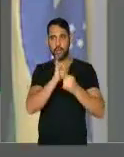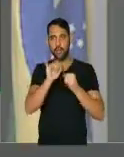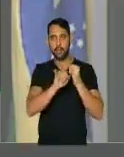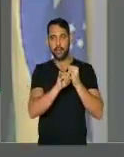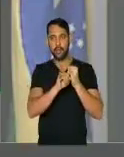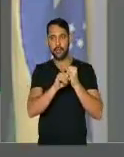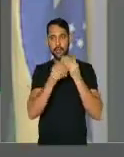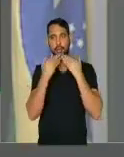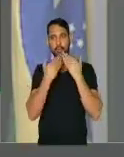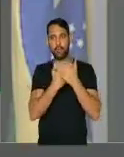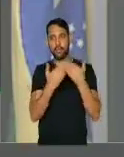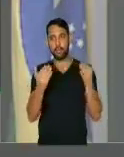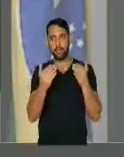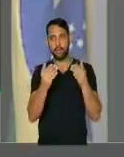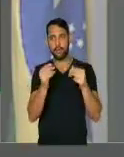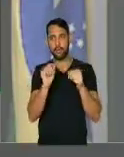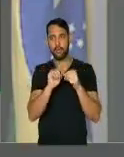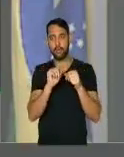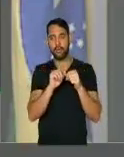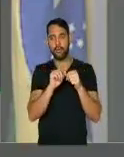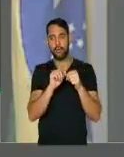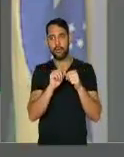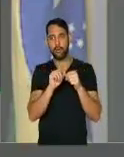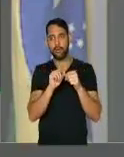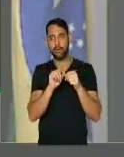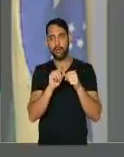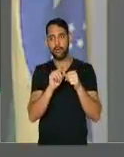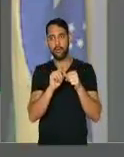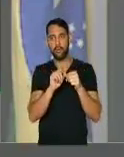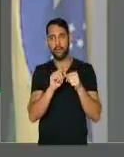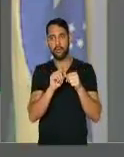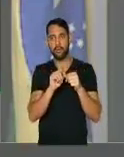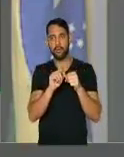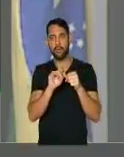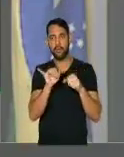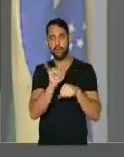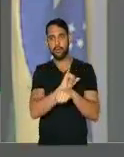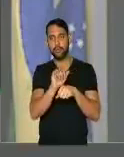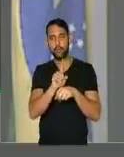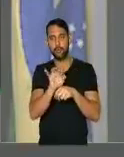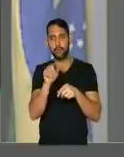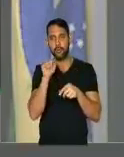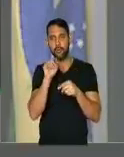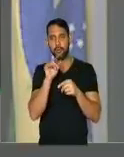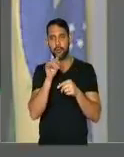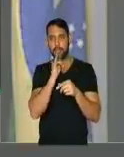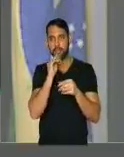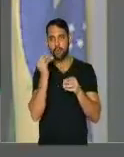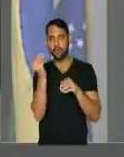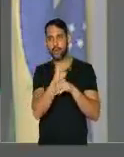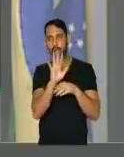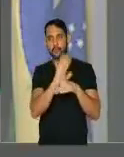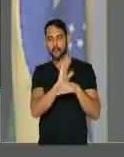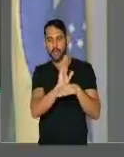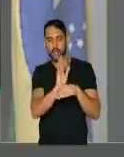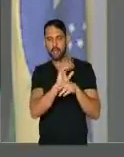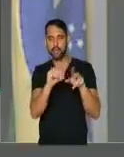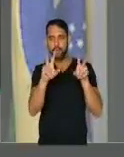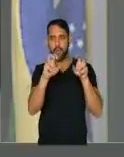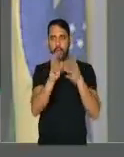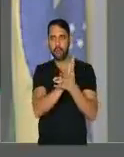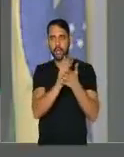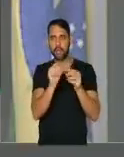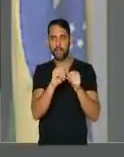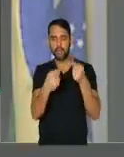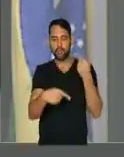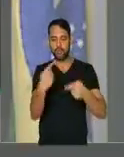internet, apresentar no YouTube Edu, por exemplo, colocar lá algum vídeo sobre algum